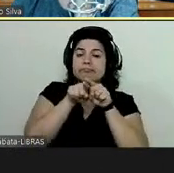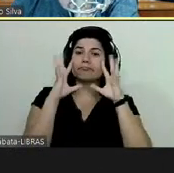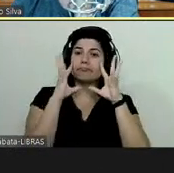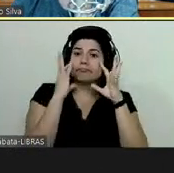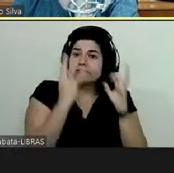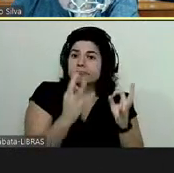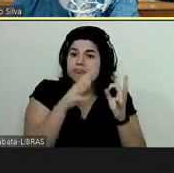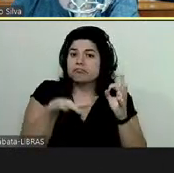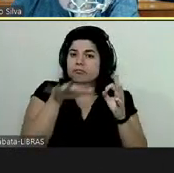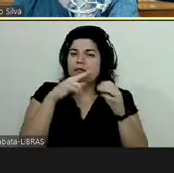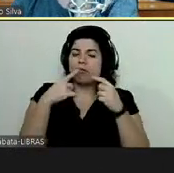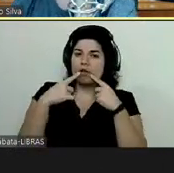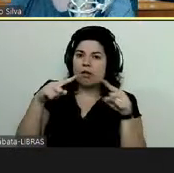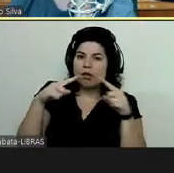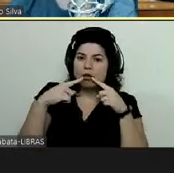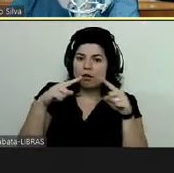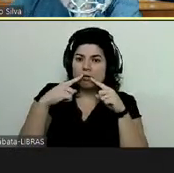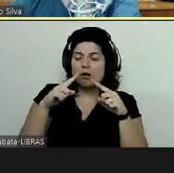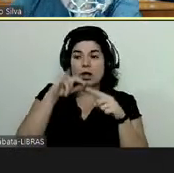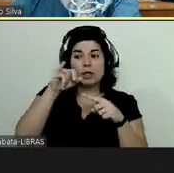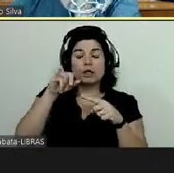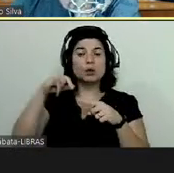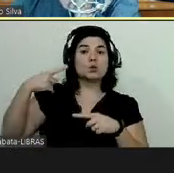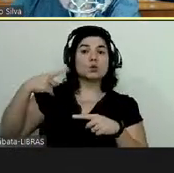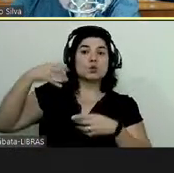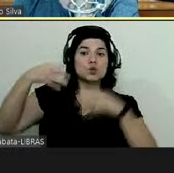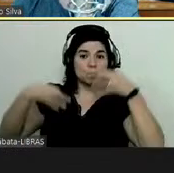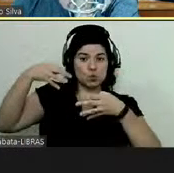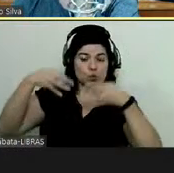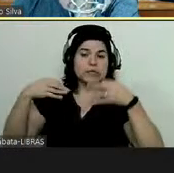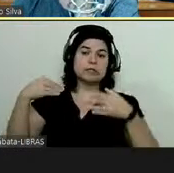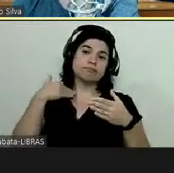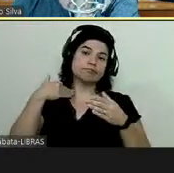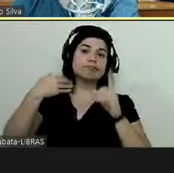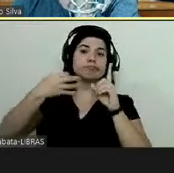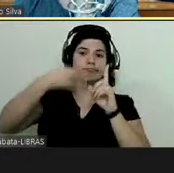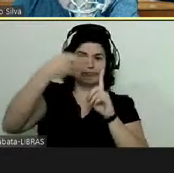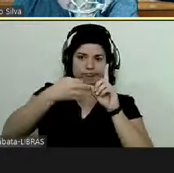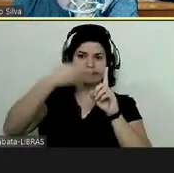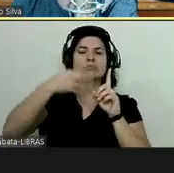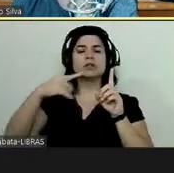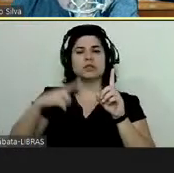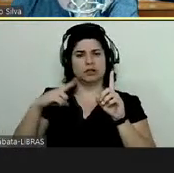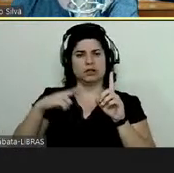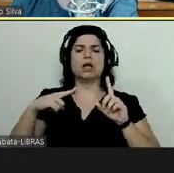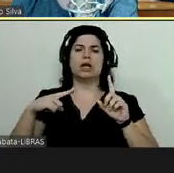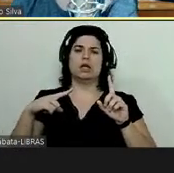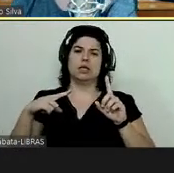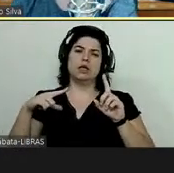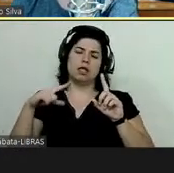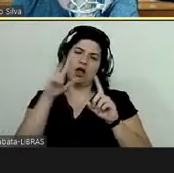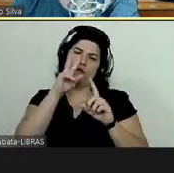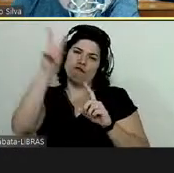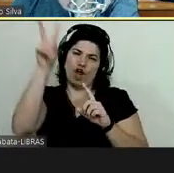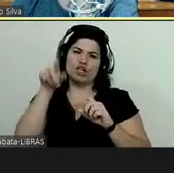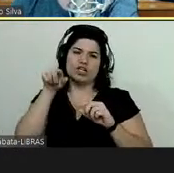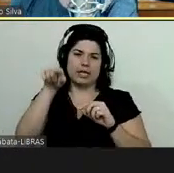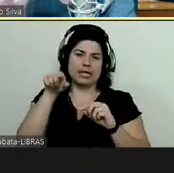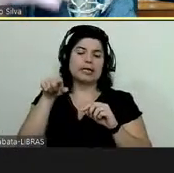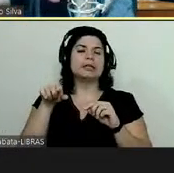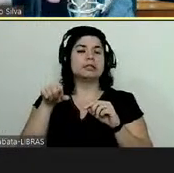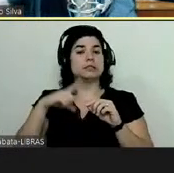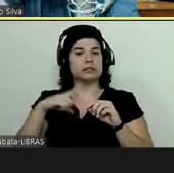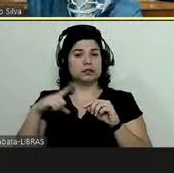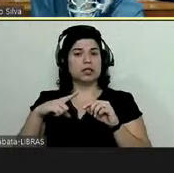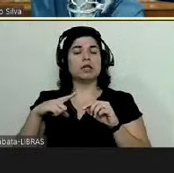justamente sobre as críticas juiz Sérgio moro em sofrer ela recentemente na opinião pública de maneira cada vez mais forte e para não descredibiliza toda